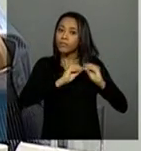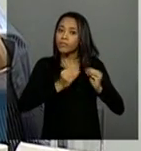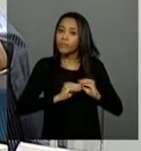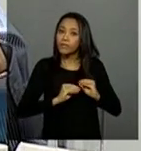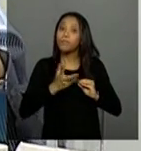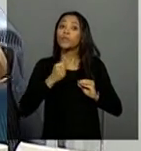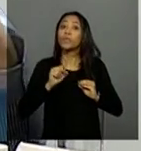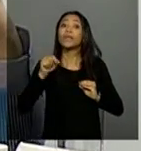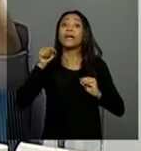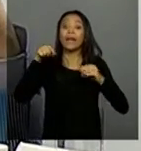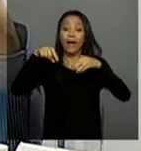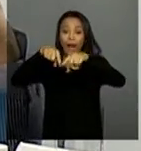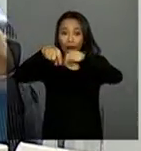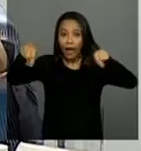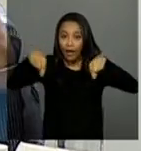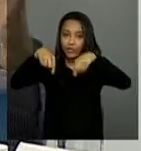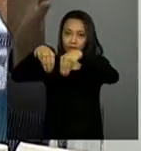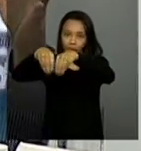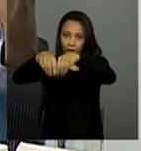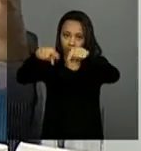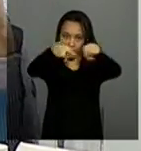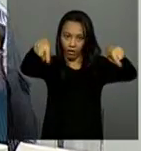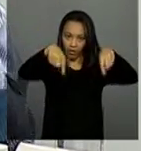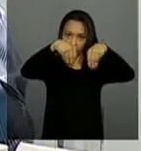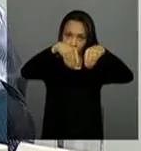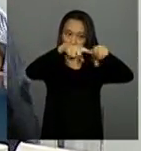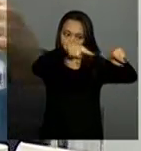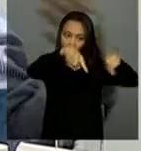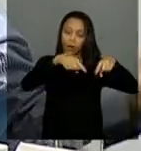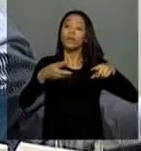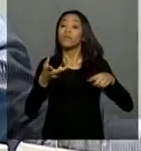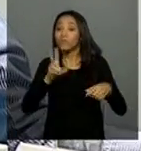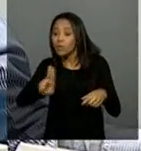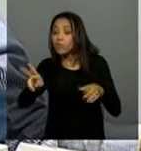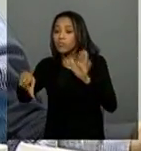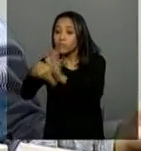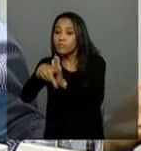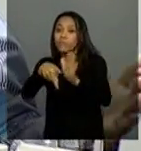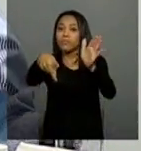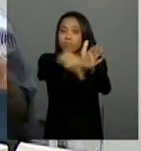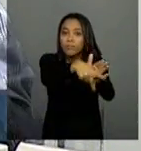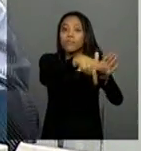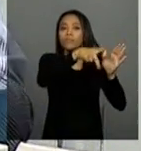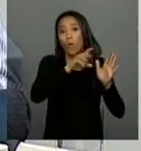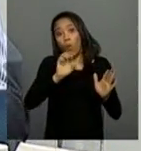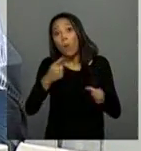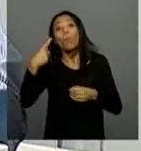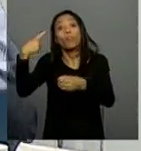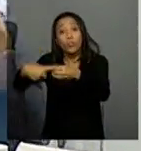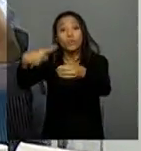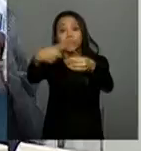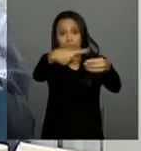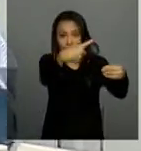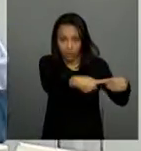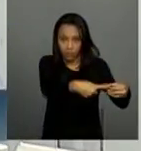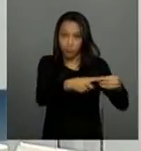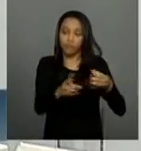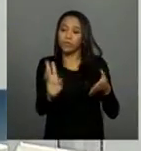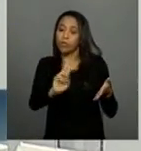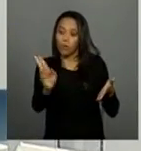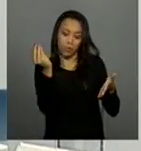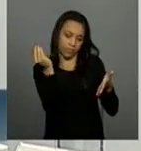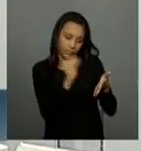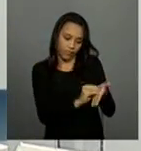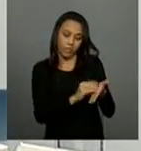por propriedade. Então, nós estamos vendo estudos de juntar as análises do cadastro por município e entendermos, quer dizer, na hora que você